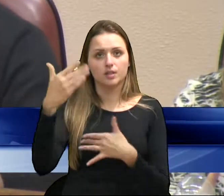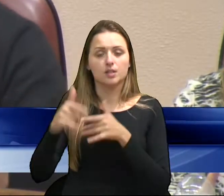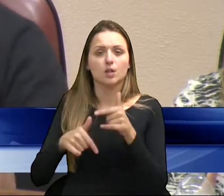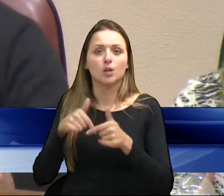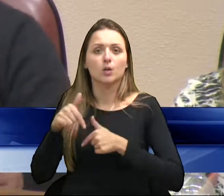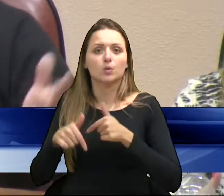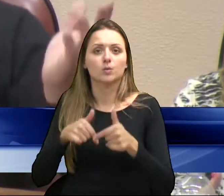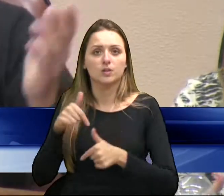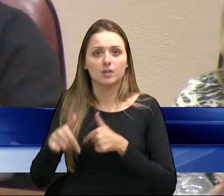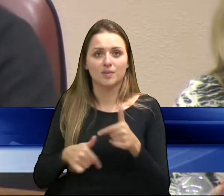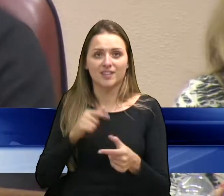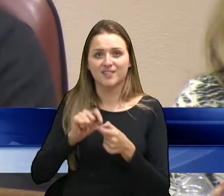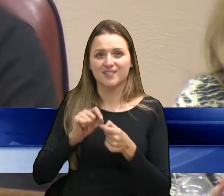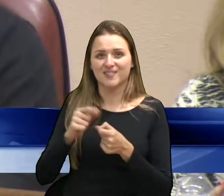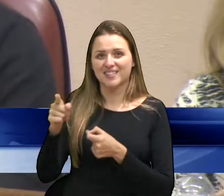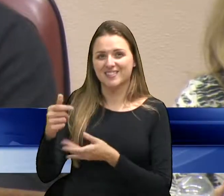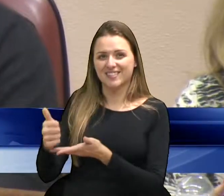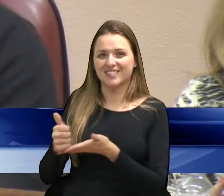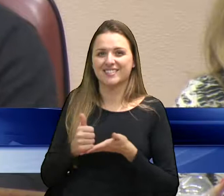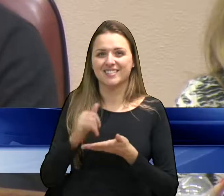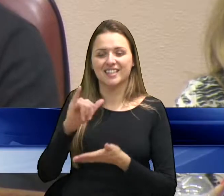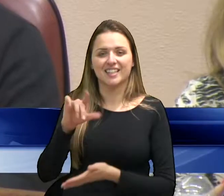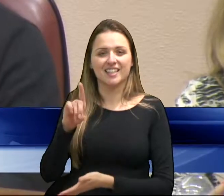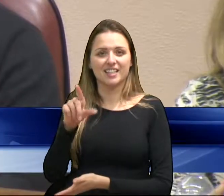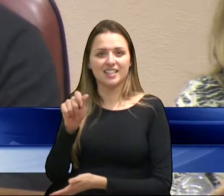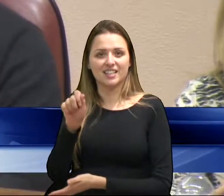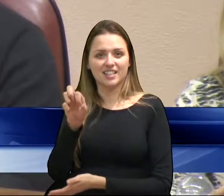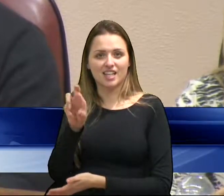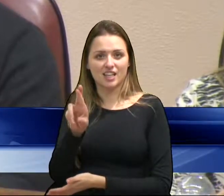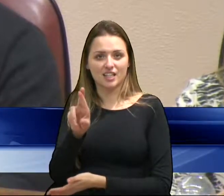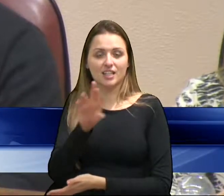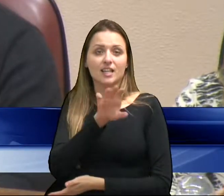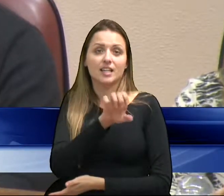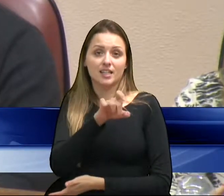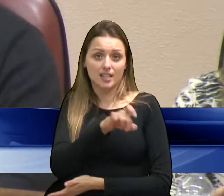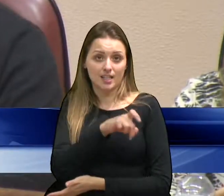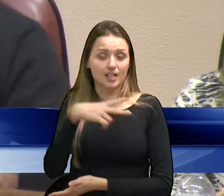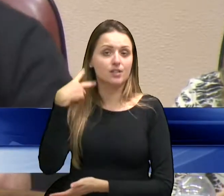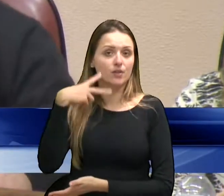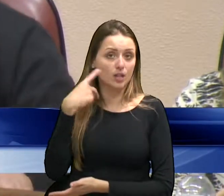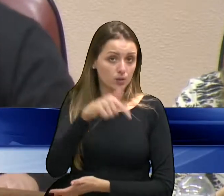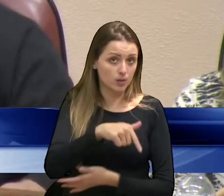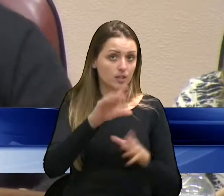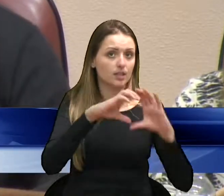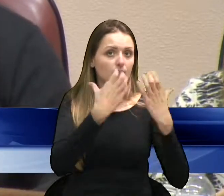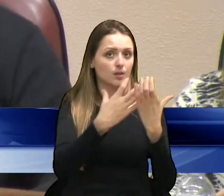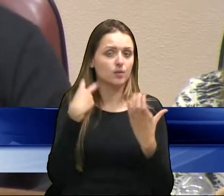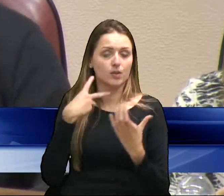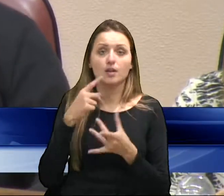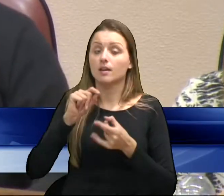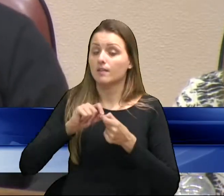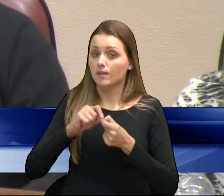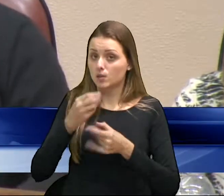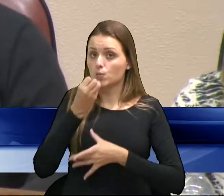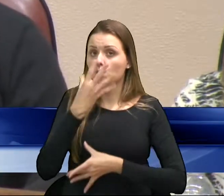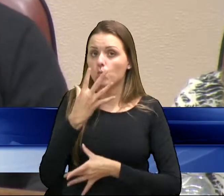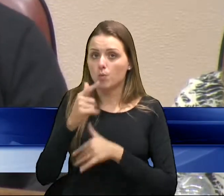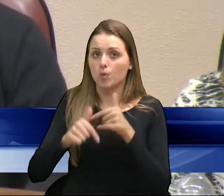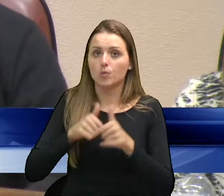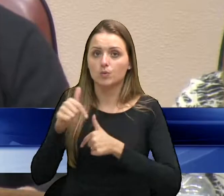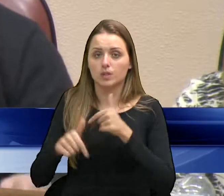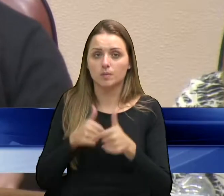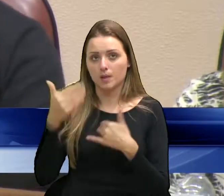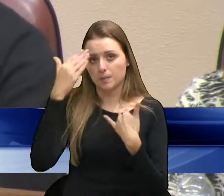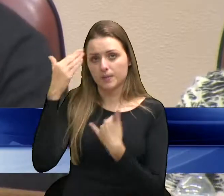trabalho feito pelo nosso assessor Idair Mosquen, que também é um ex-vereador desta casa, tem feito um belo trabalho.